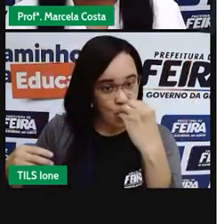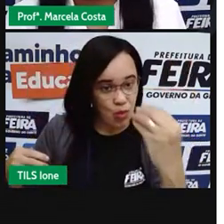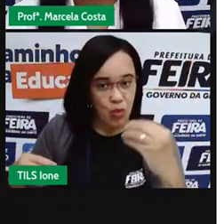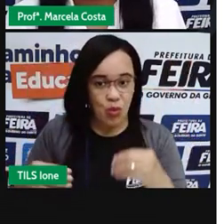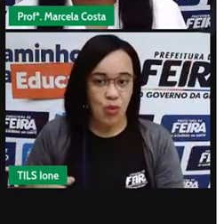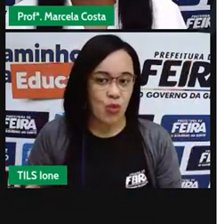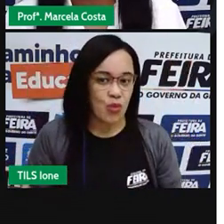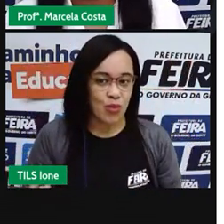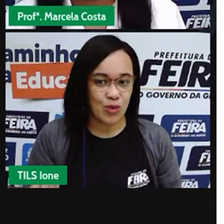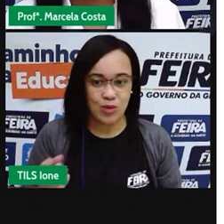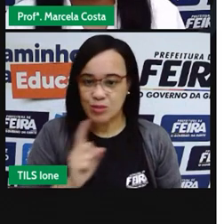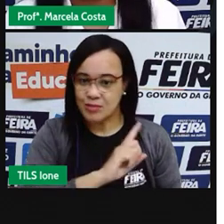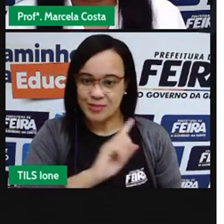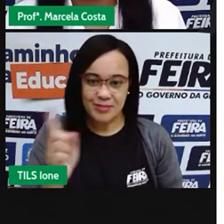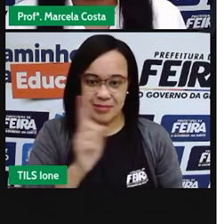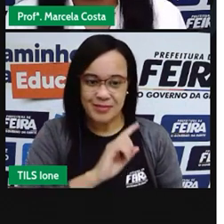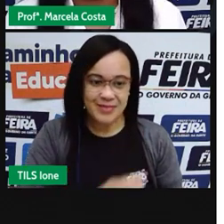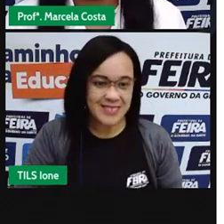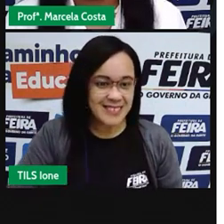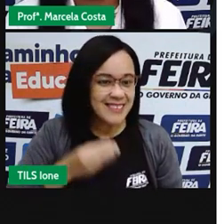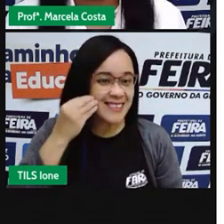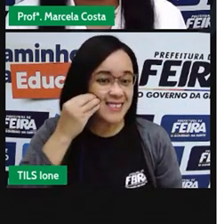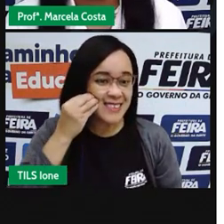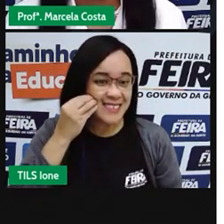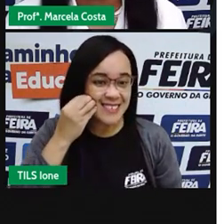E quem escreveu foi a Emily Graver.